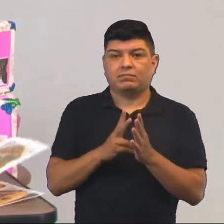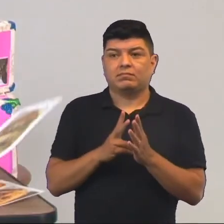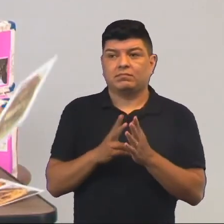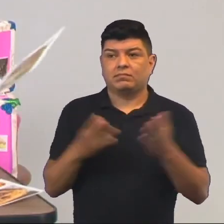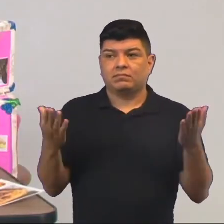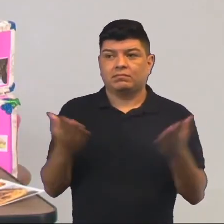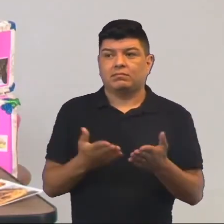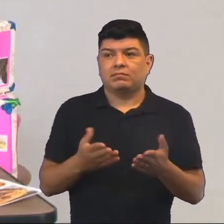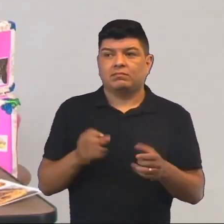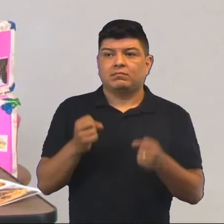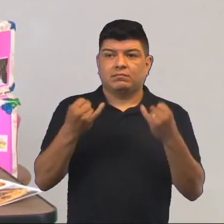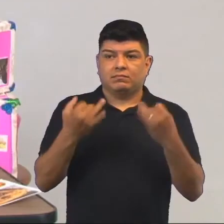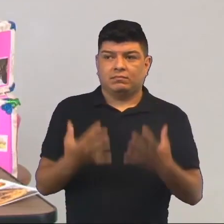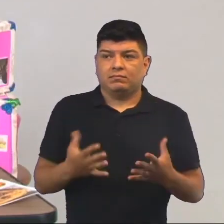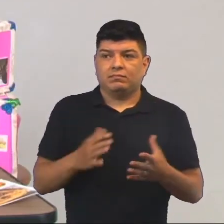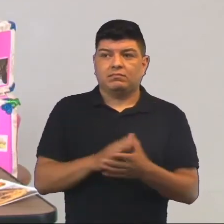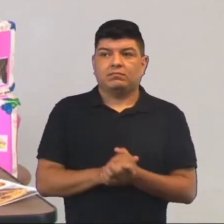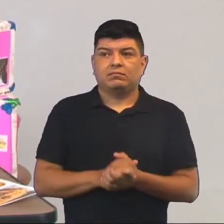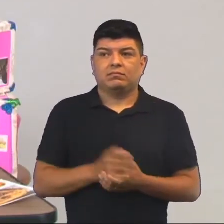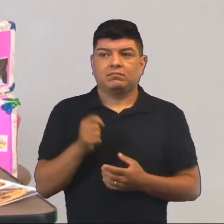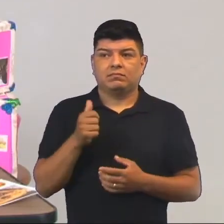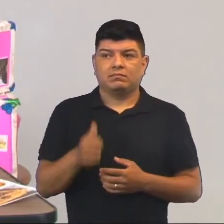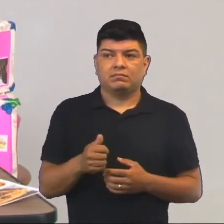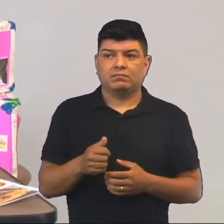indígenas. Agora, vamos falar um pouquinho da